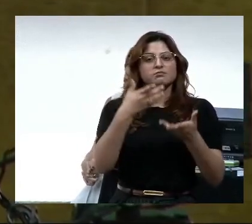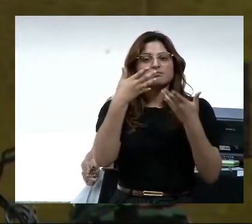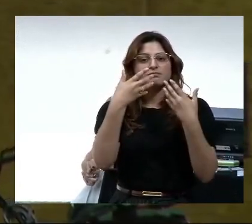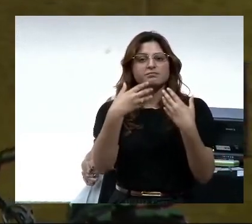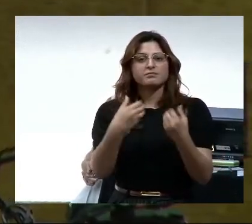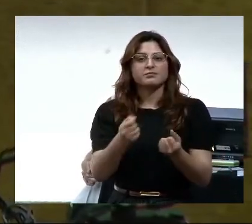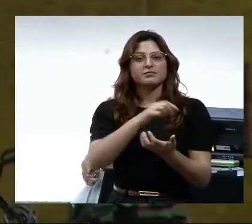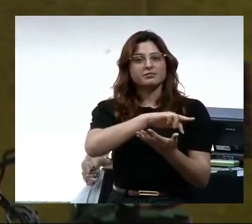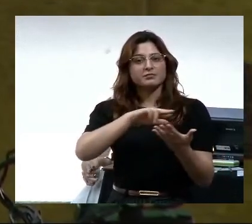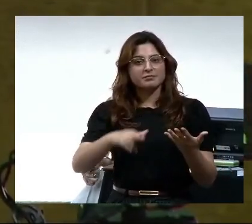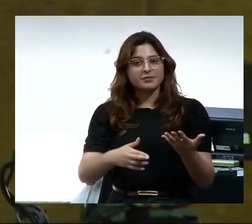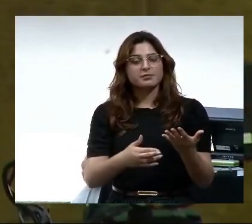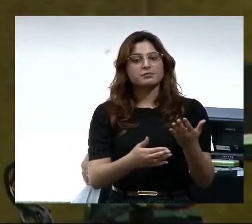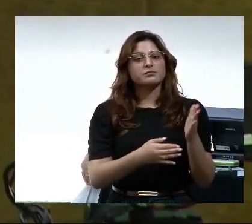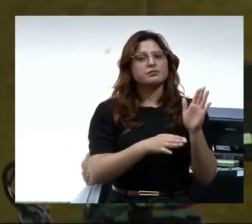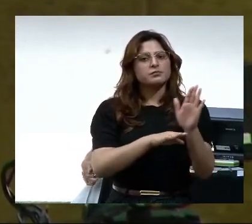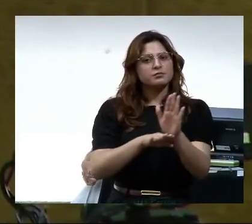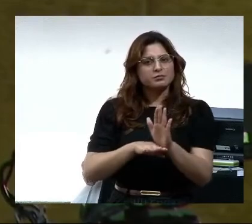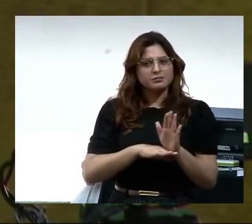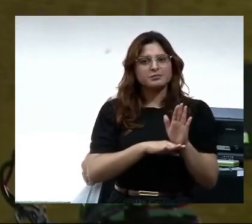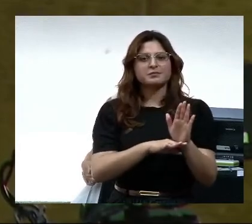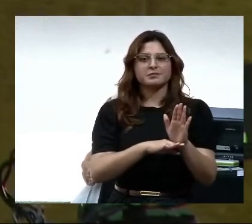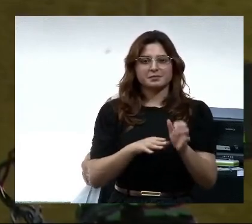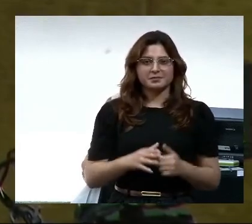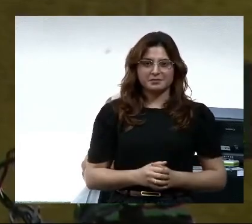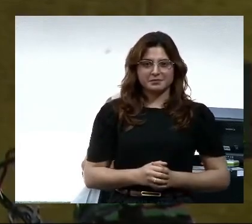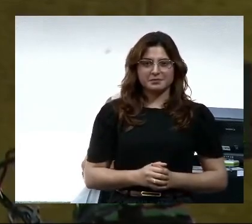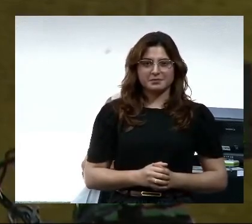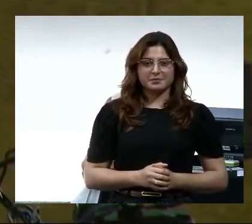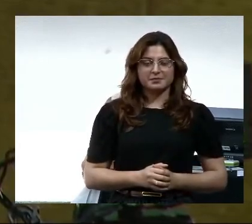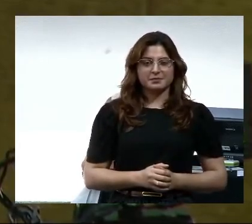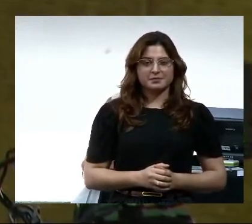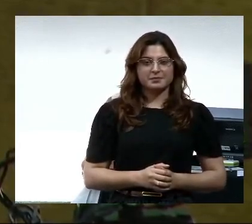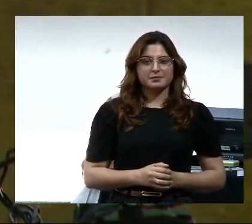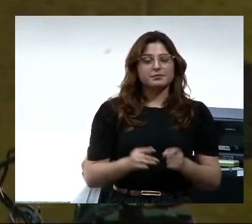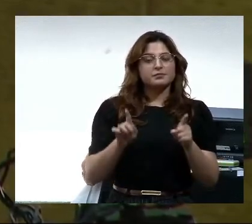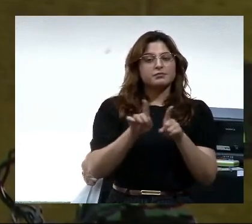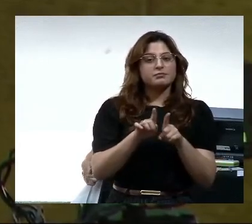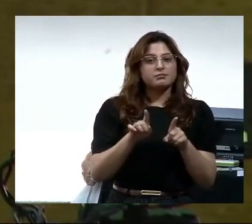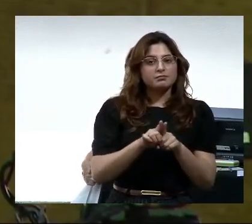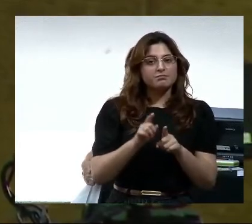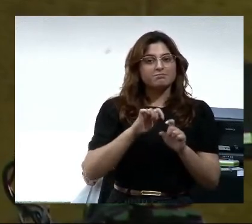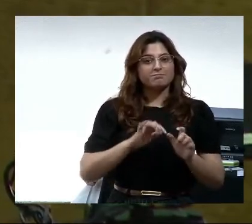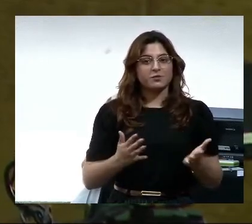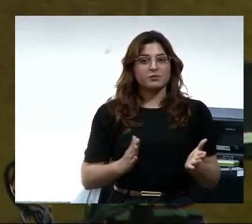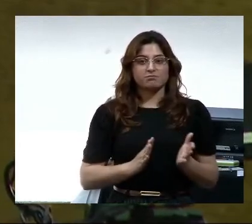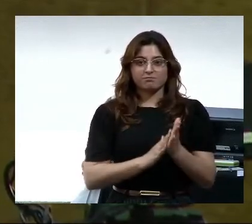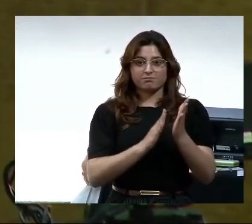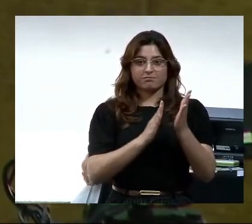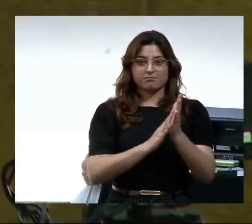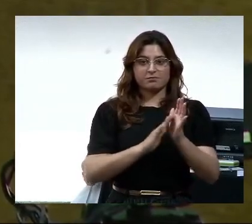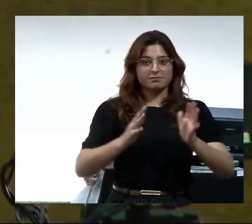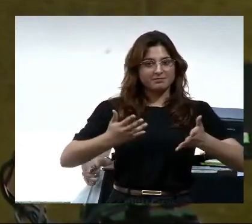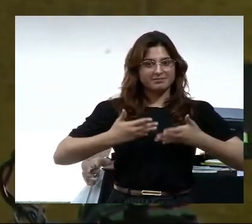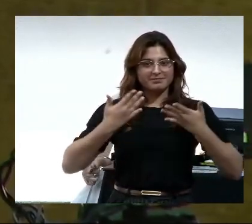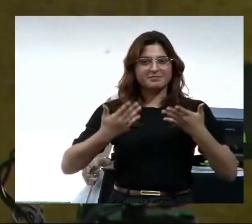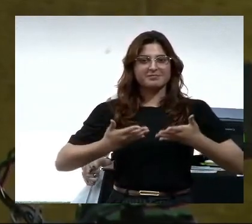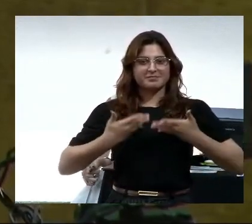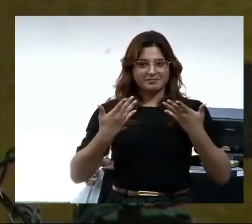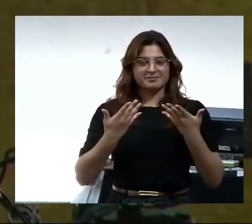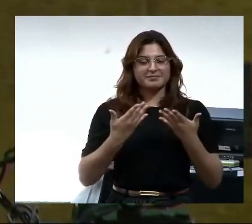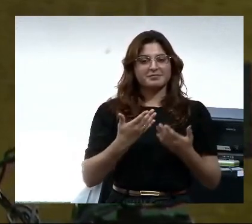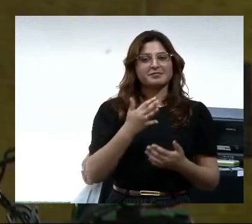compartilhar a condução da ordem pelos próximos anos. Vamos saudar, com a mesma alegria e vigor, o nosso querido